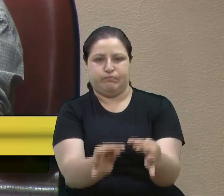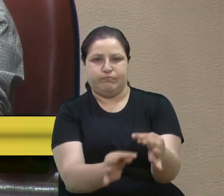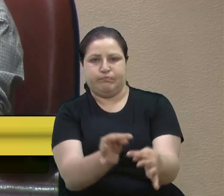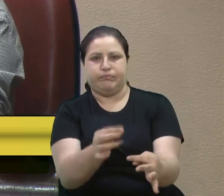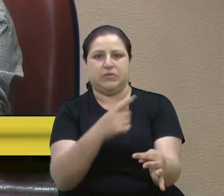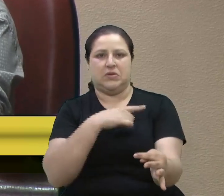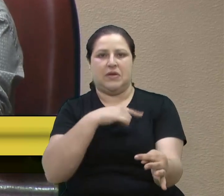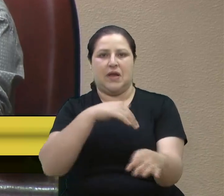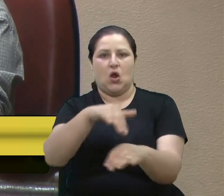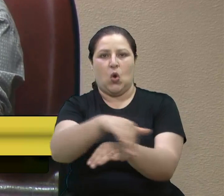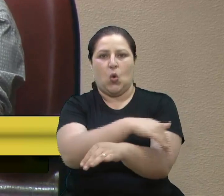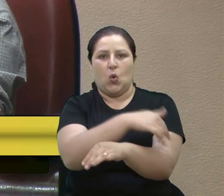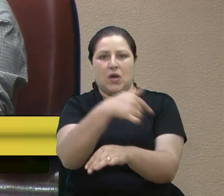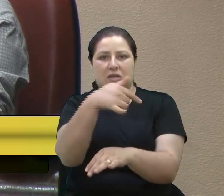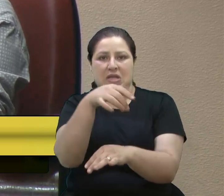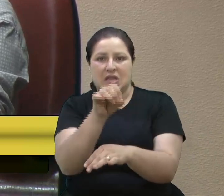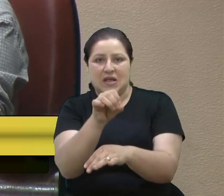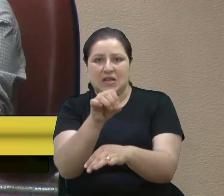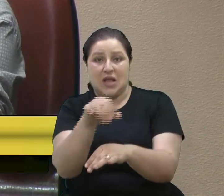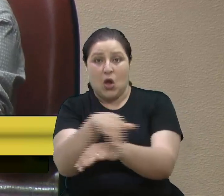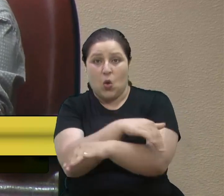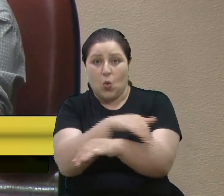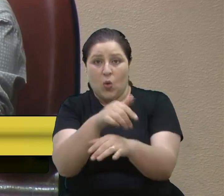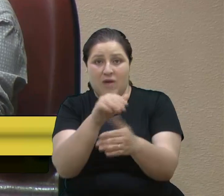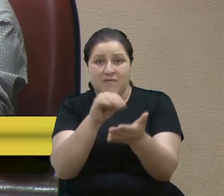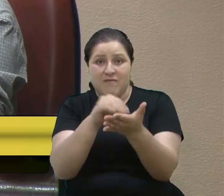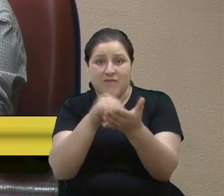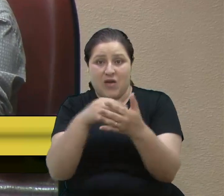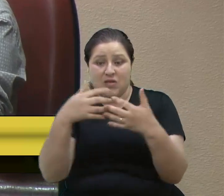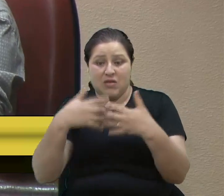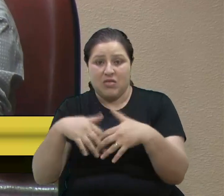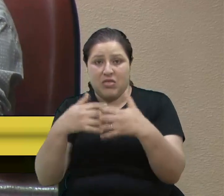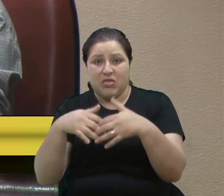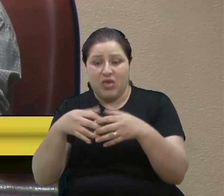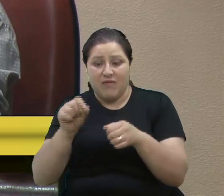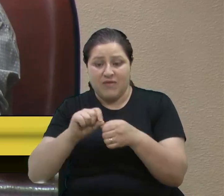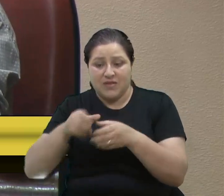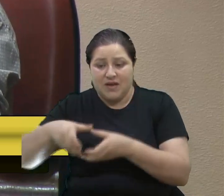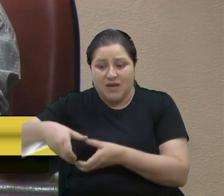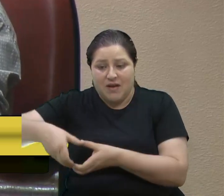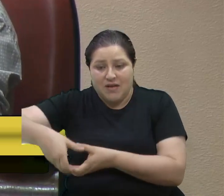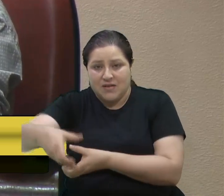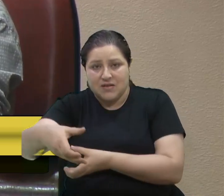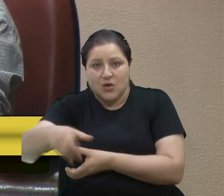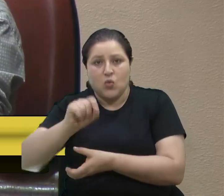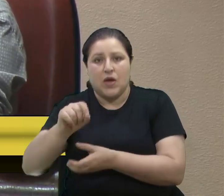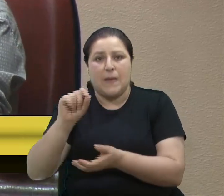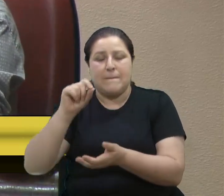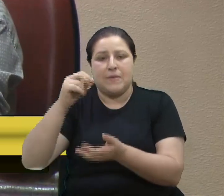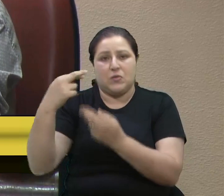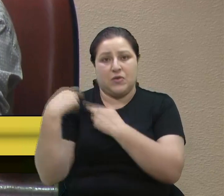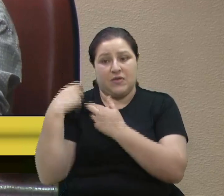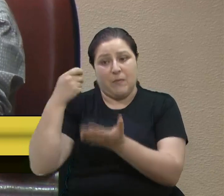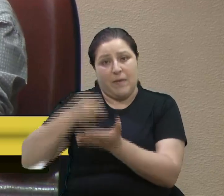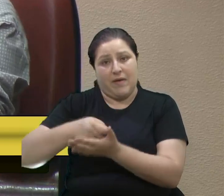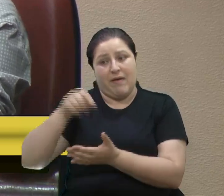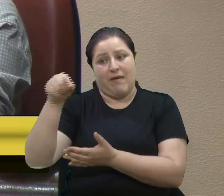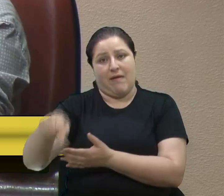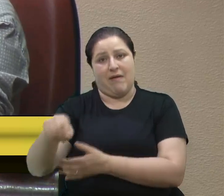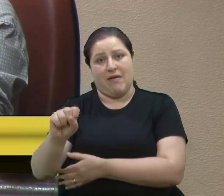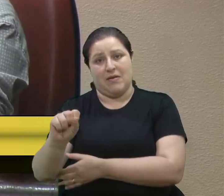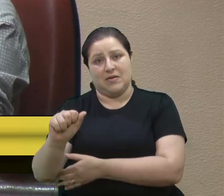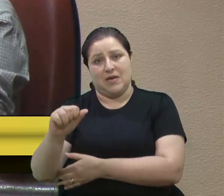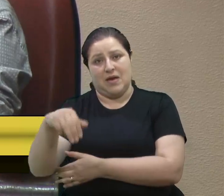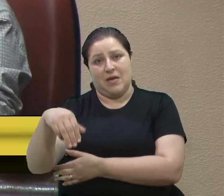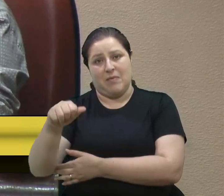70 ruas que não tem máquina para fazer saneamento, para fazer a canalização. Quem tem que pagar é o SAMAI. Tem que mudar a lei,